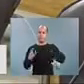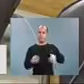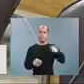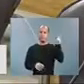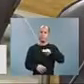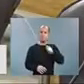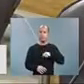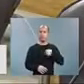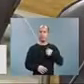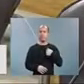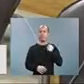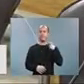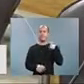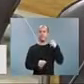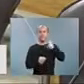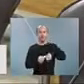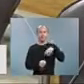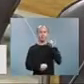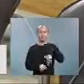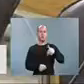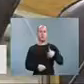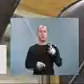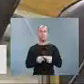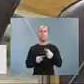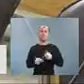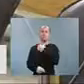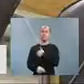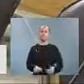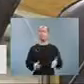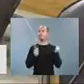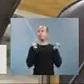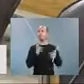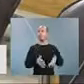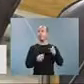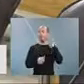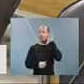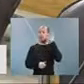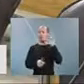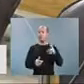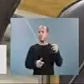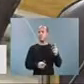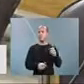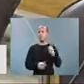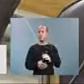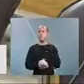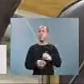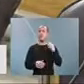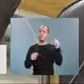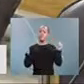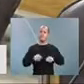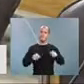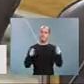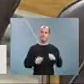por conta do descaso do governo que não toma providência para fazer a sua parte.